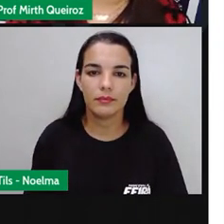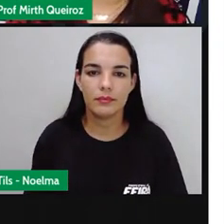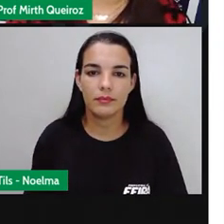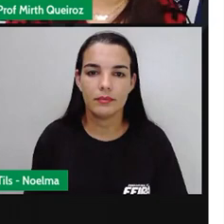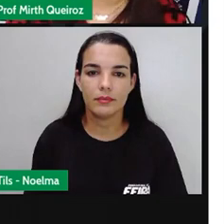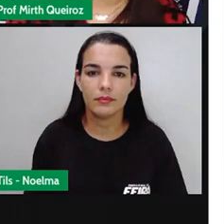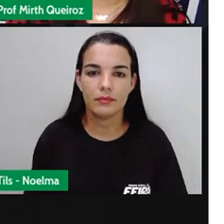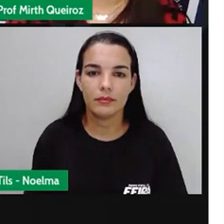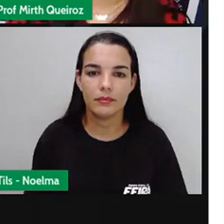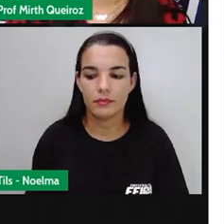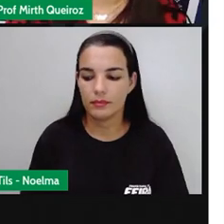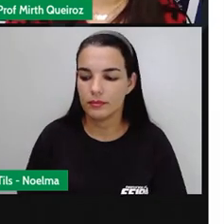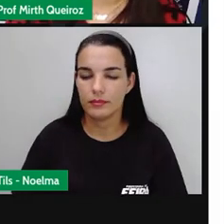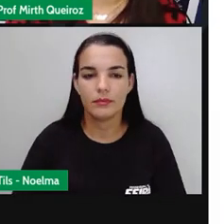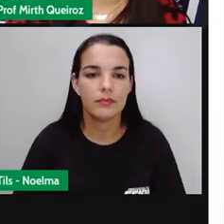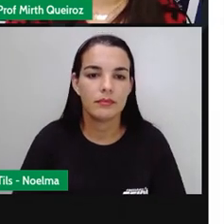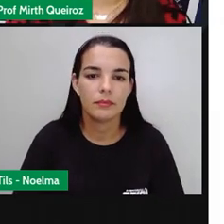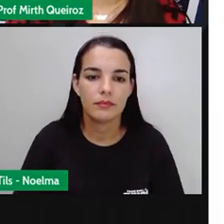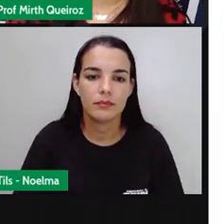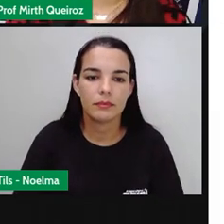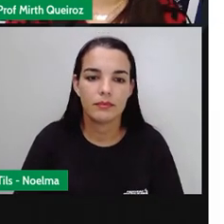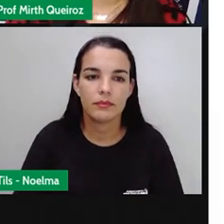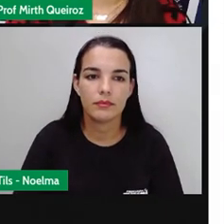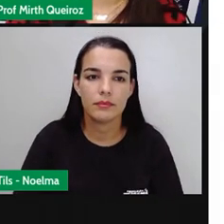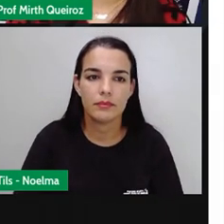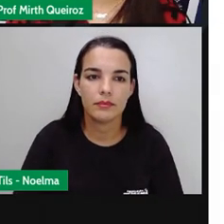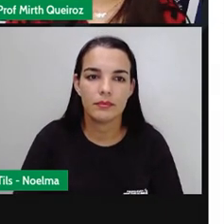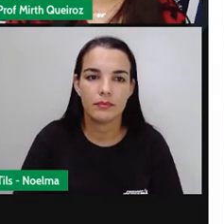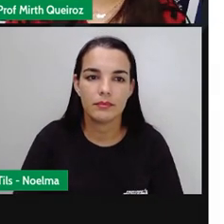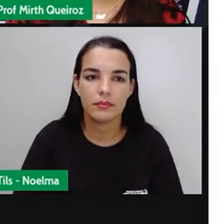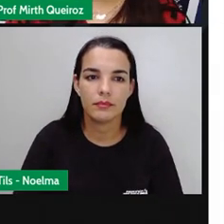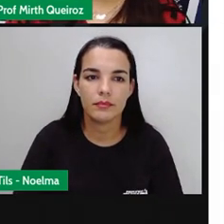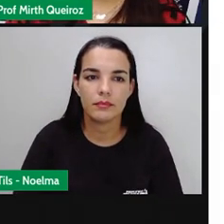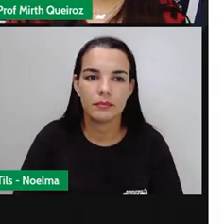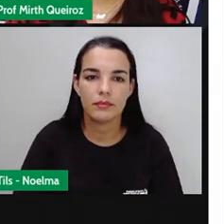As transformações reversíveis e irreversíveis.